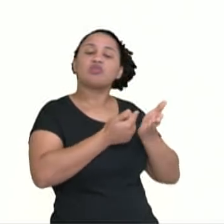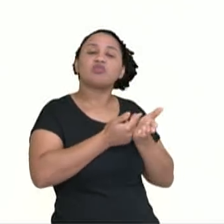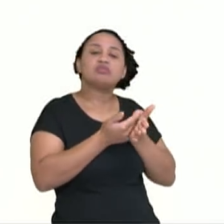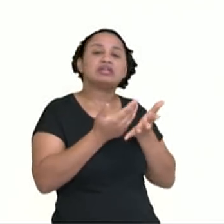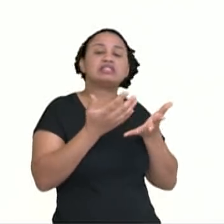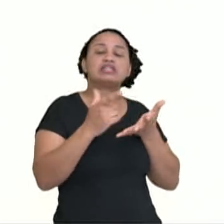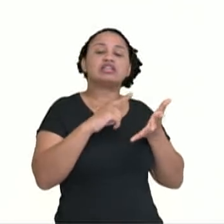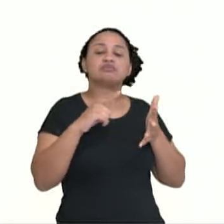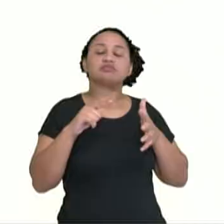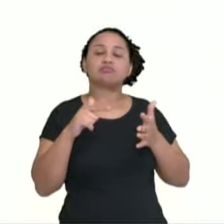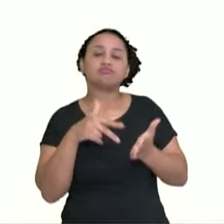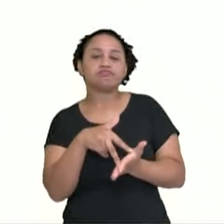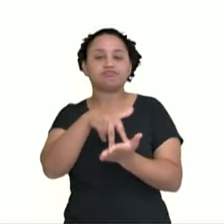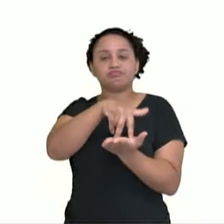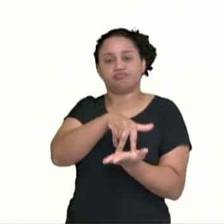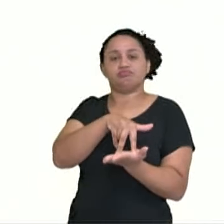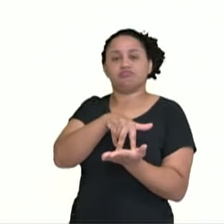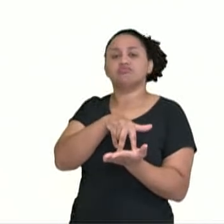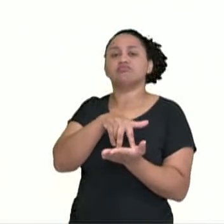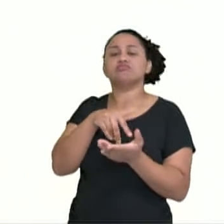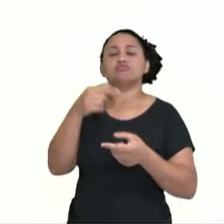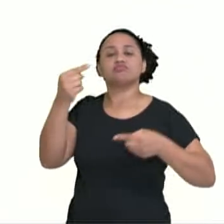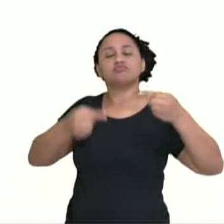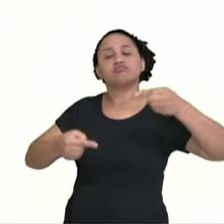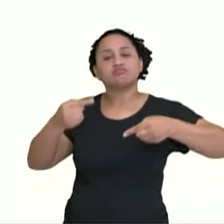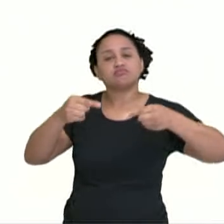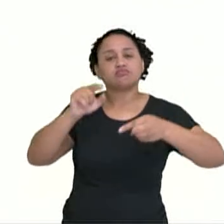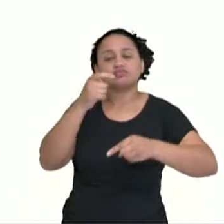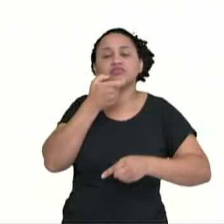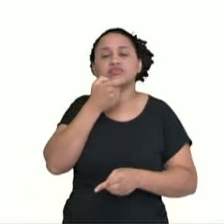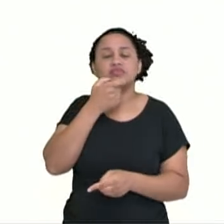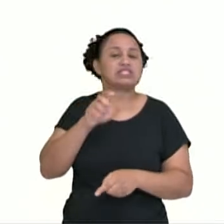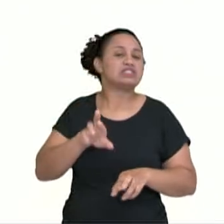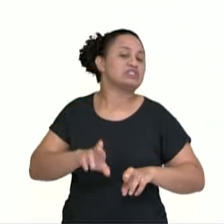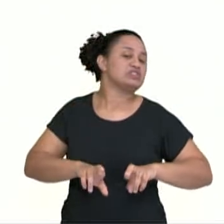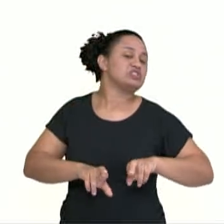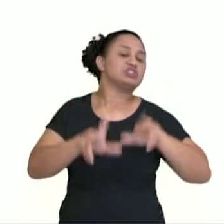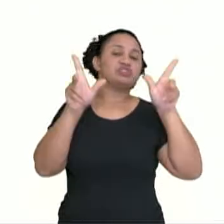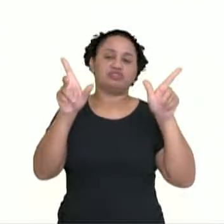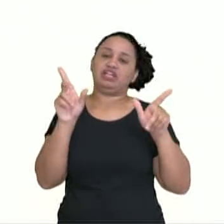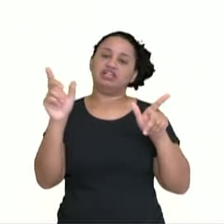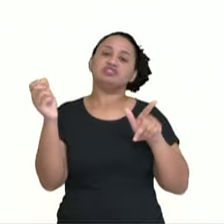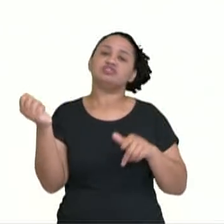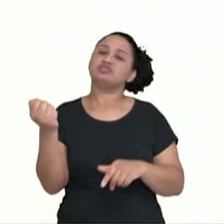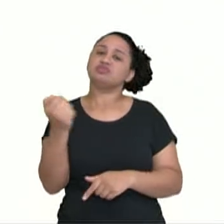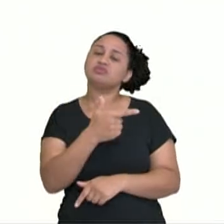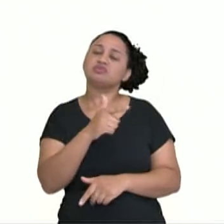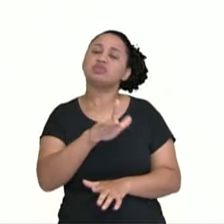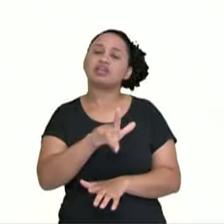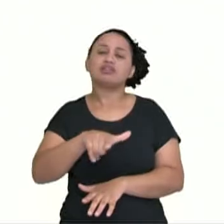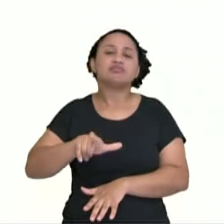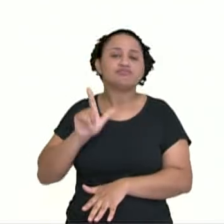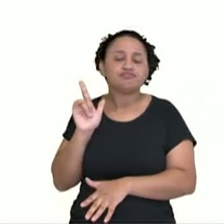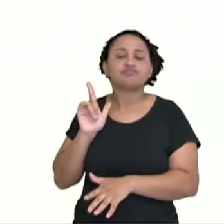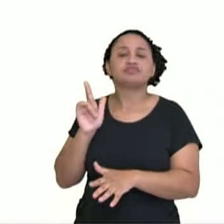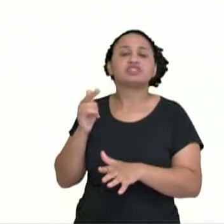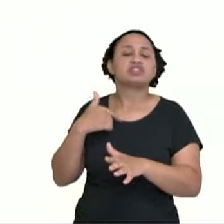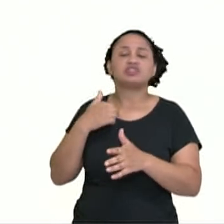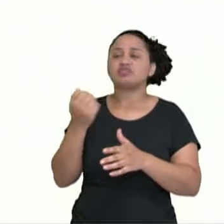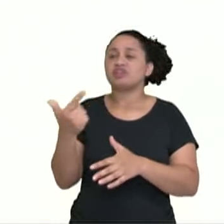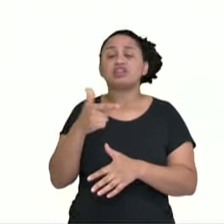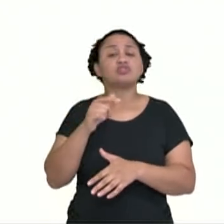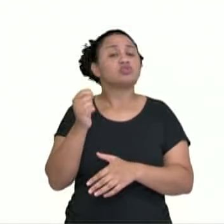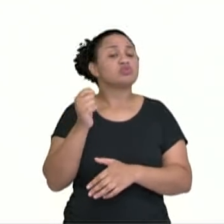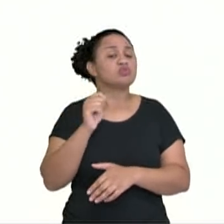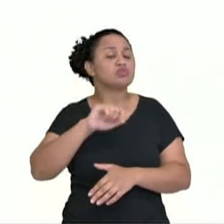uma posição dentro da política inglesa totalmente diferente e, né, diferente de tudo